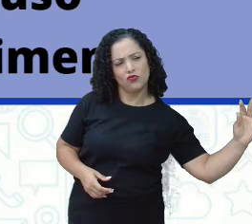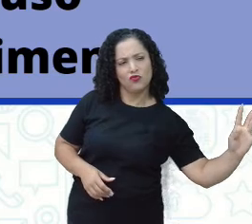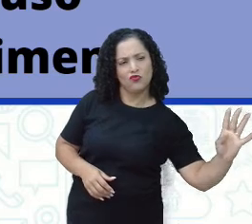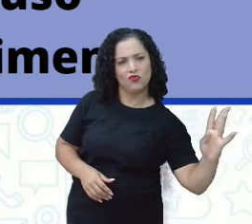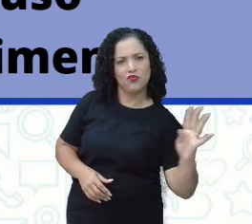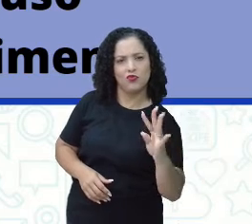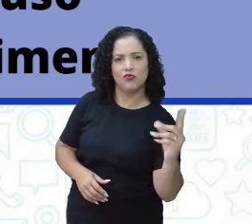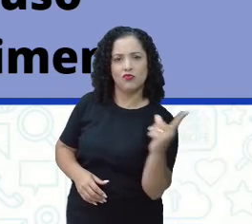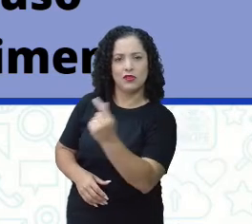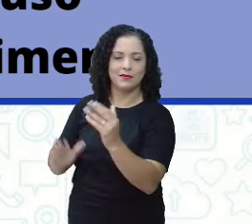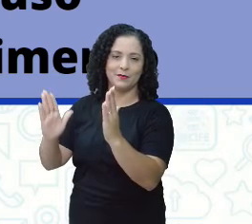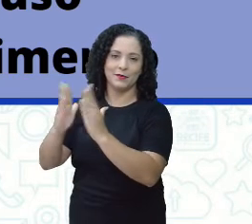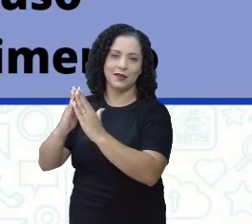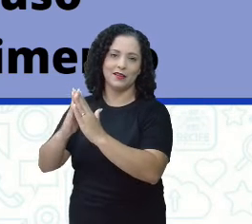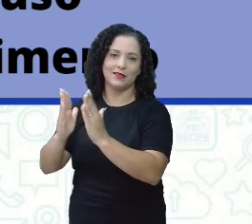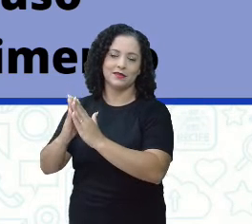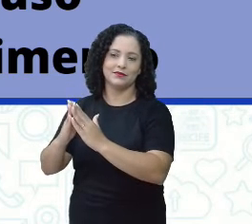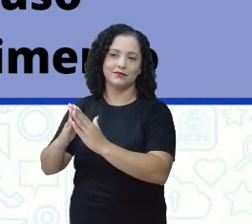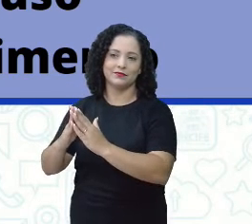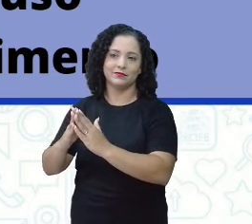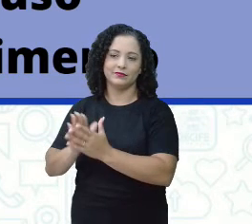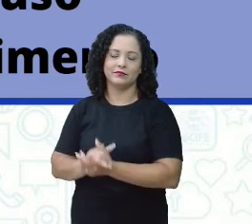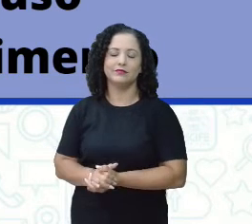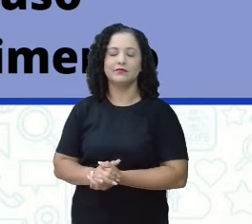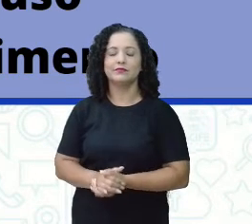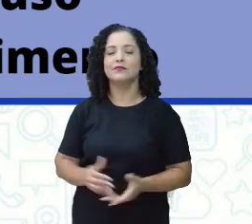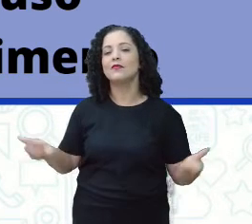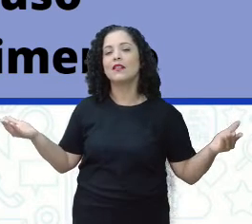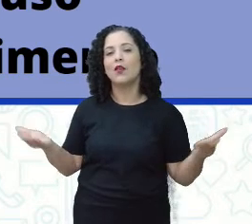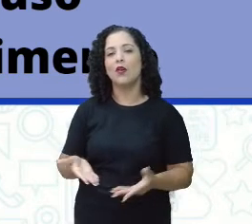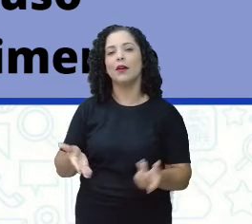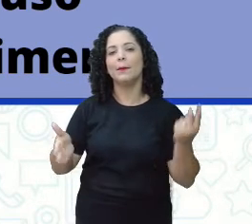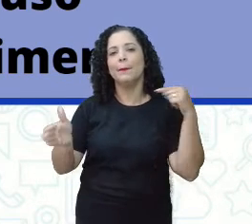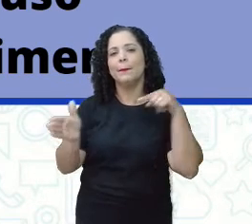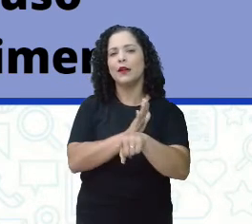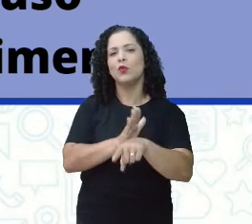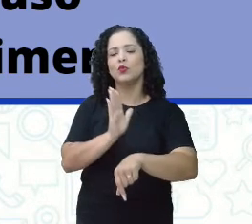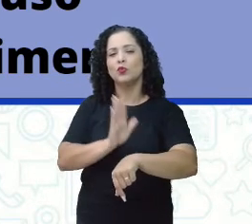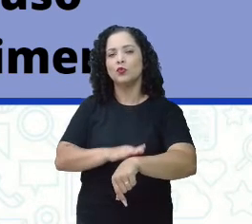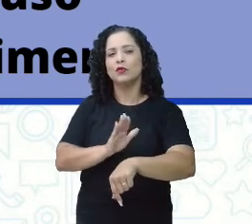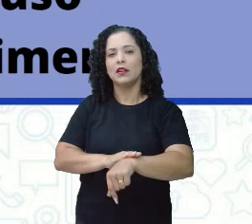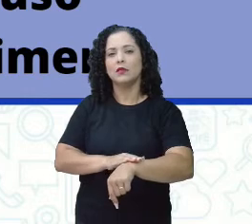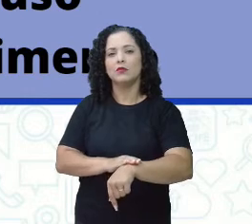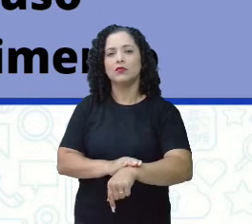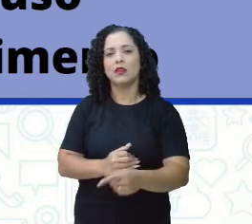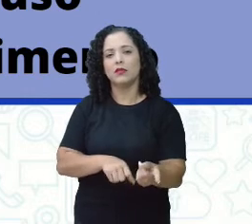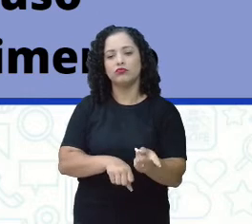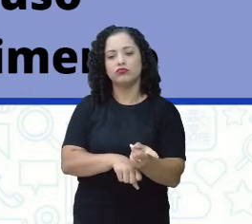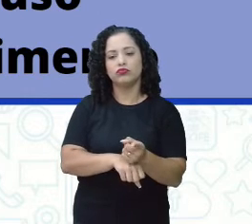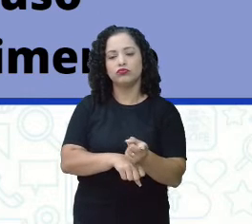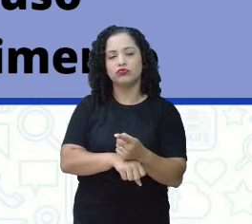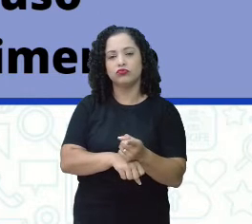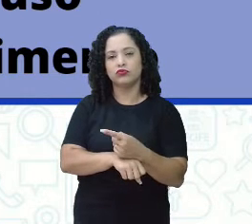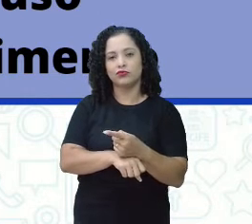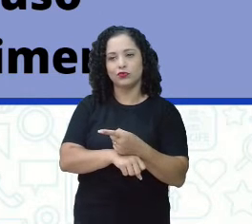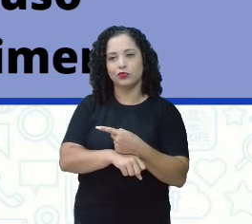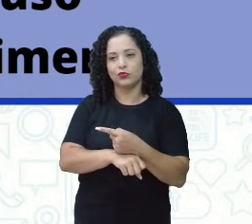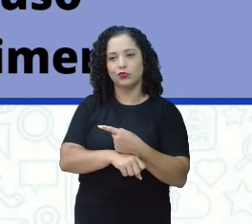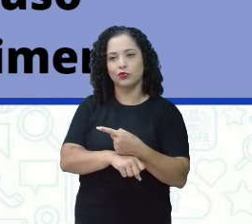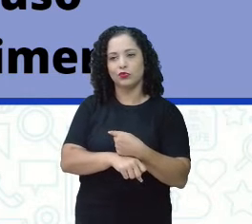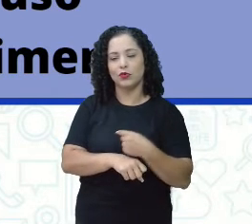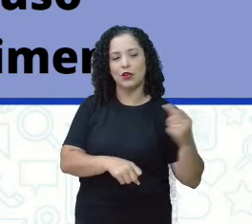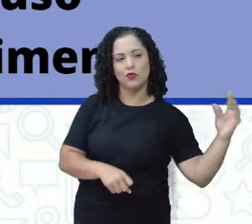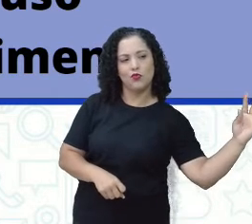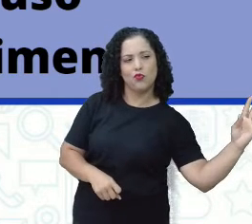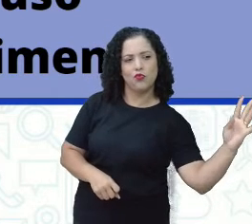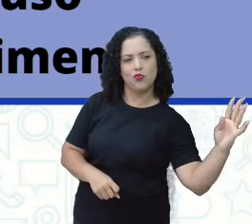estão indo para casa. E aí eu pergunto, à medida que o tempo vai passando, os segundos, esses surfistas estão